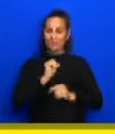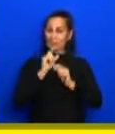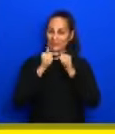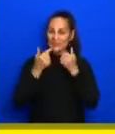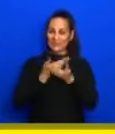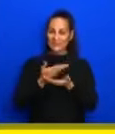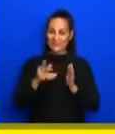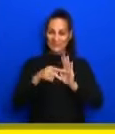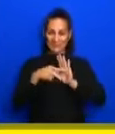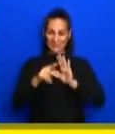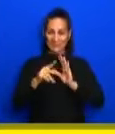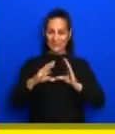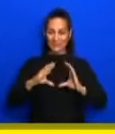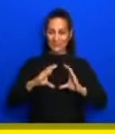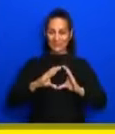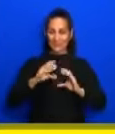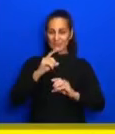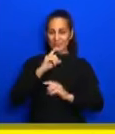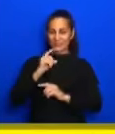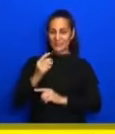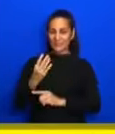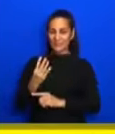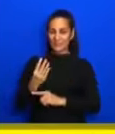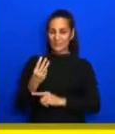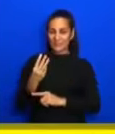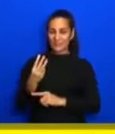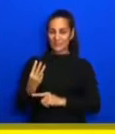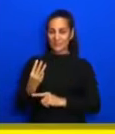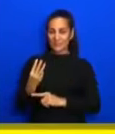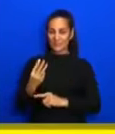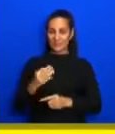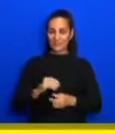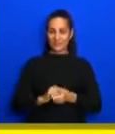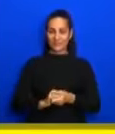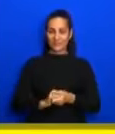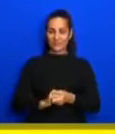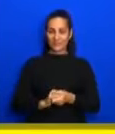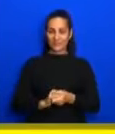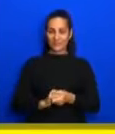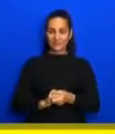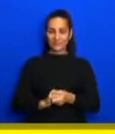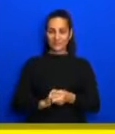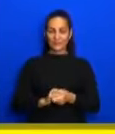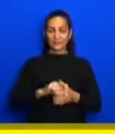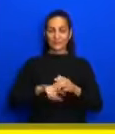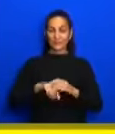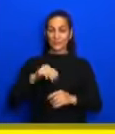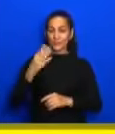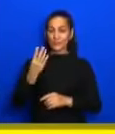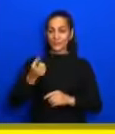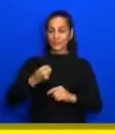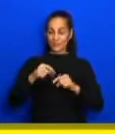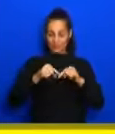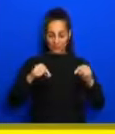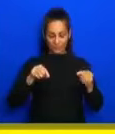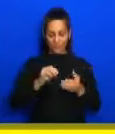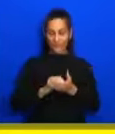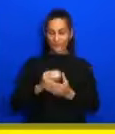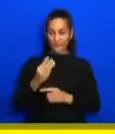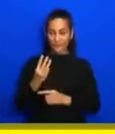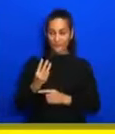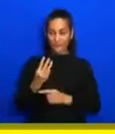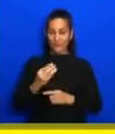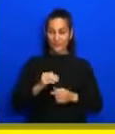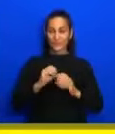Boa sorte para você. Bola verde 43. Verde 43. Foram sorteados 4 números. Faltam